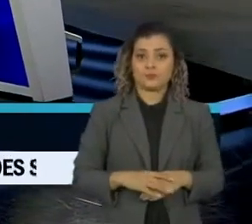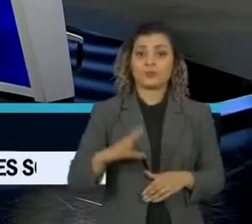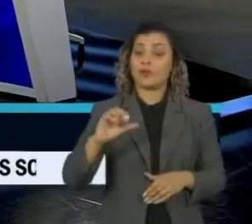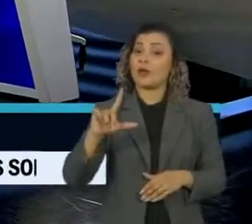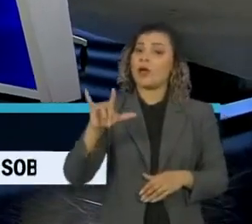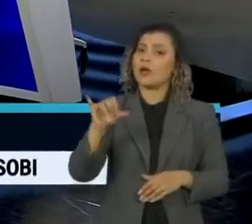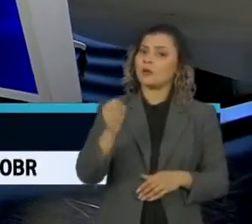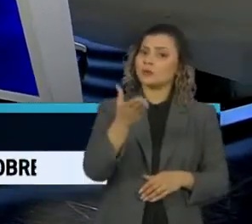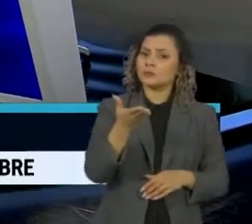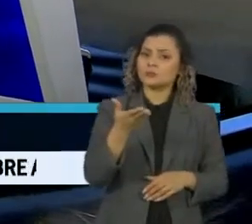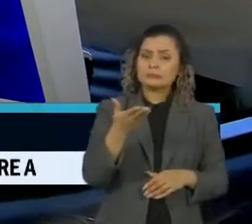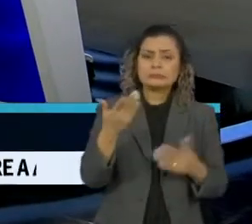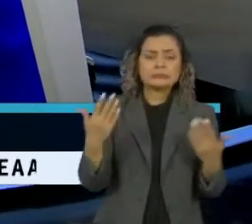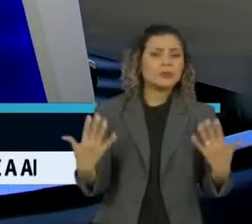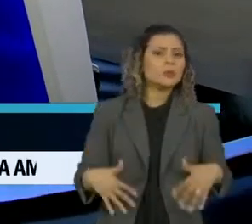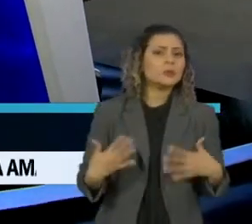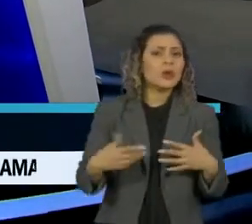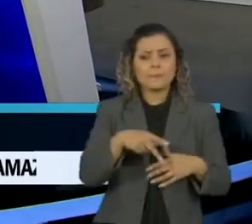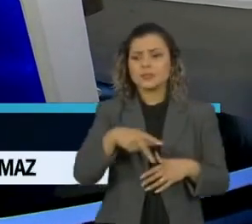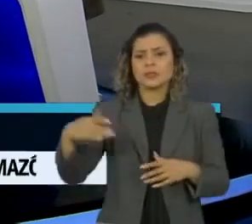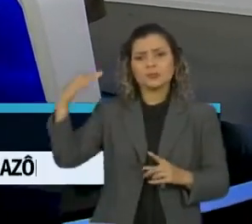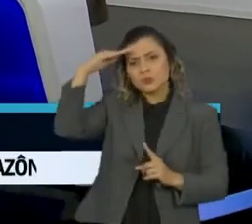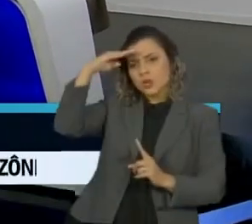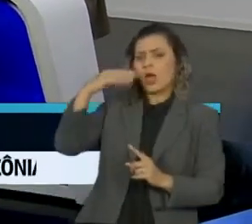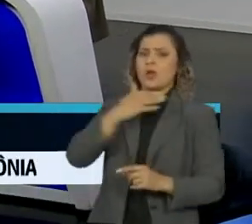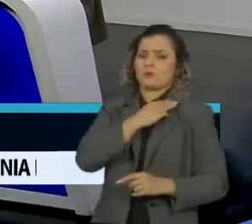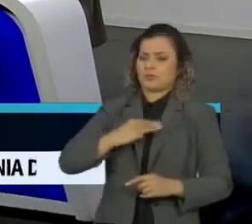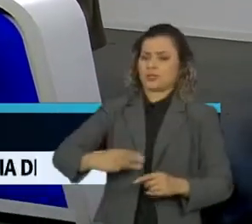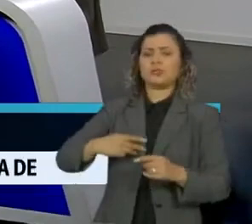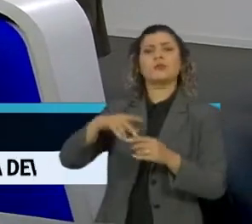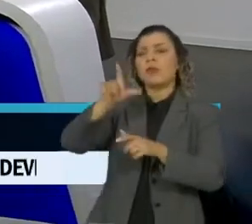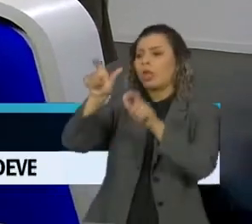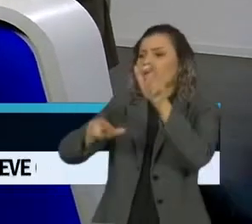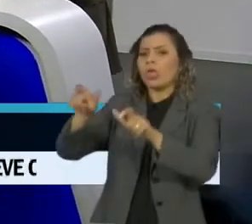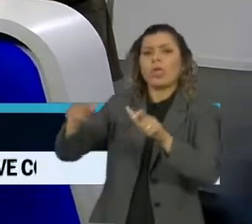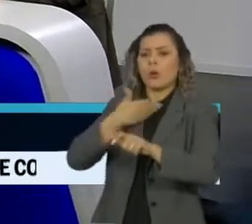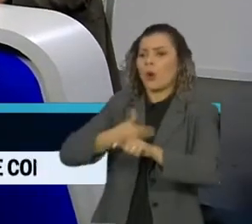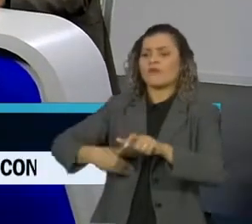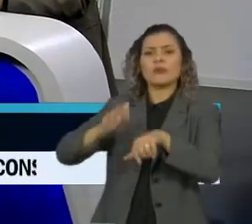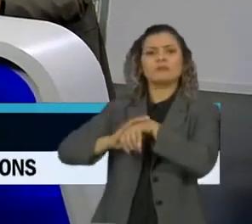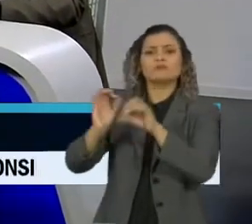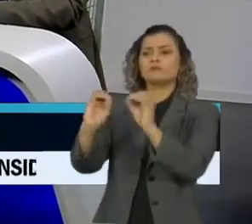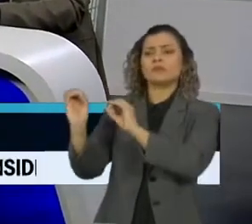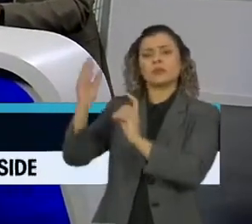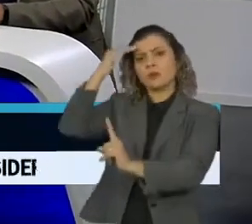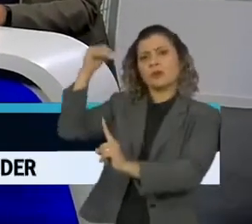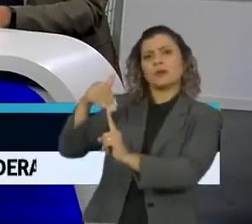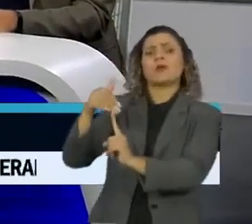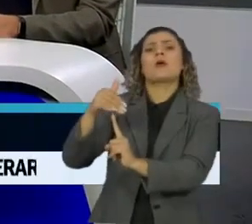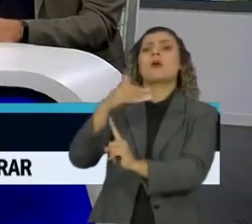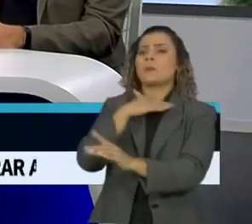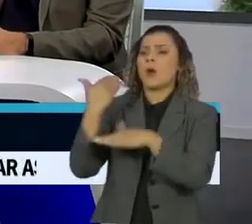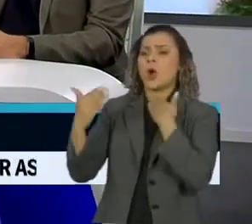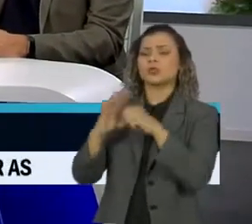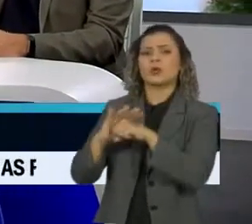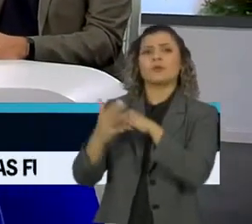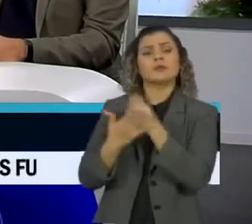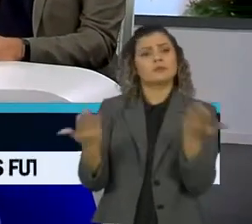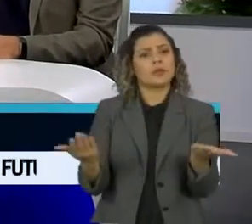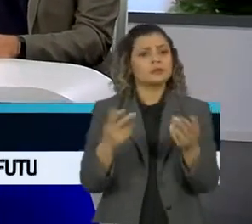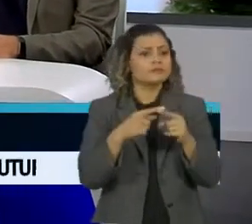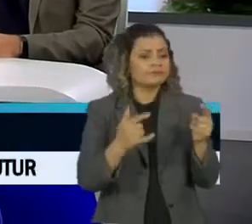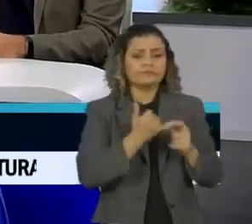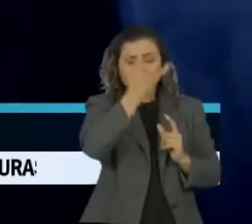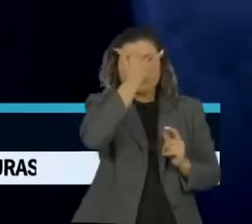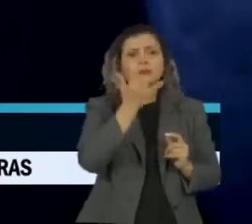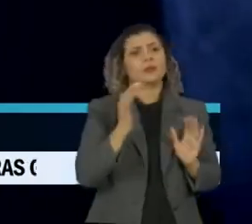os brasileiros não responsabilizarem nem o presidente nem os governadores pelas mortes por Covid, porque eles entendem que as 100 mil mortes eram inevitáveis.